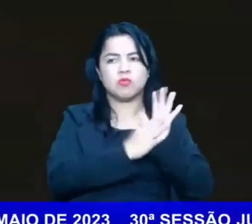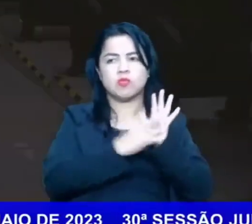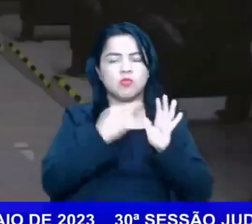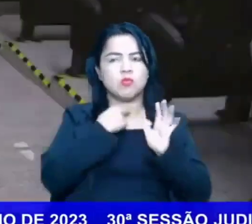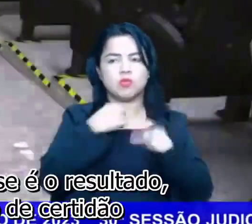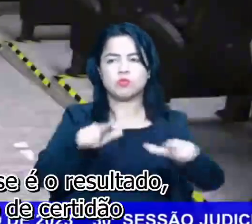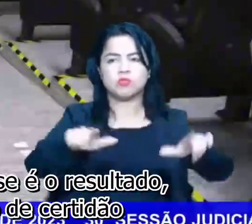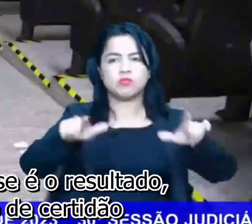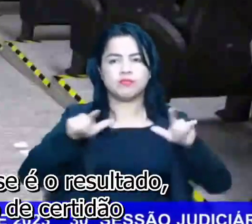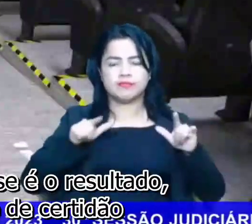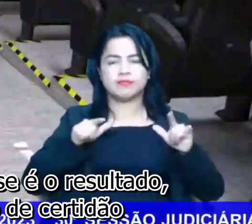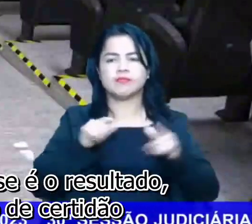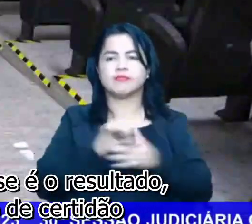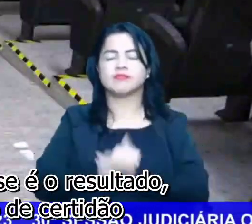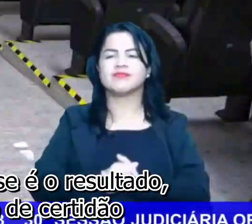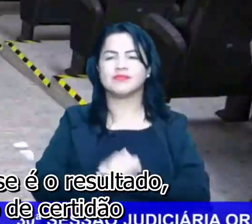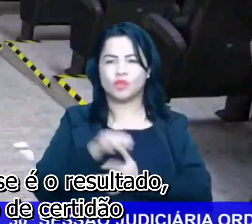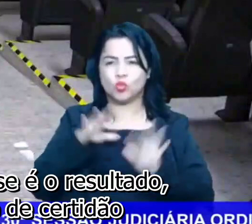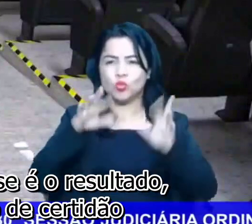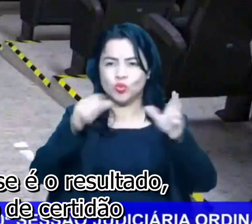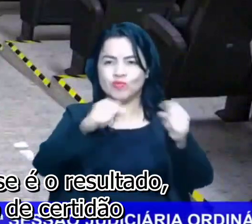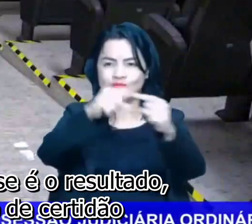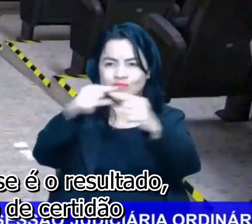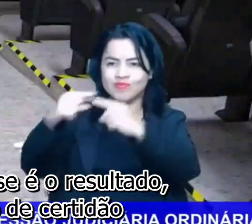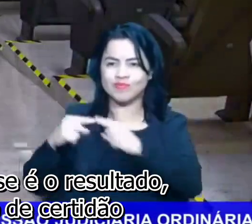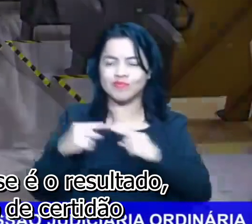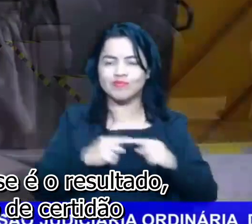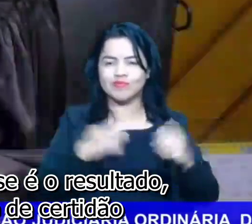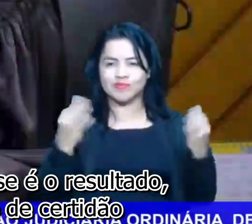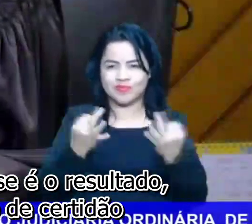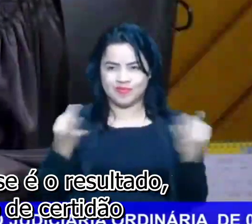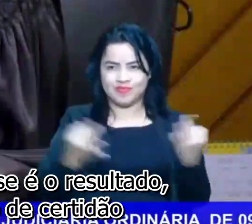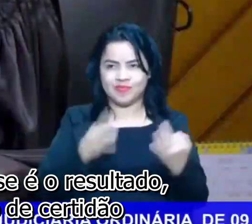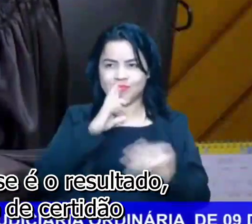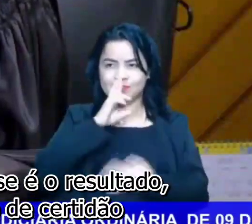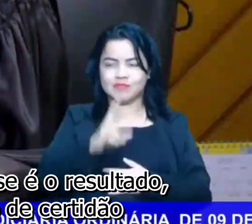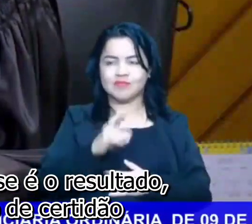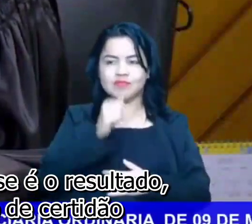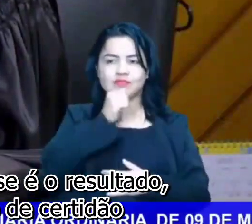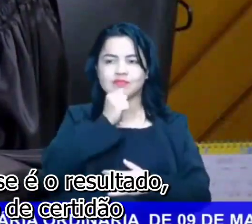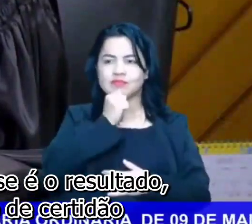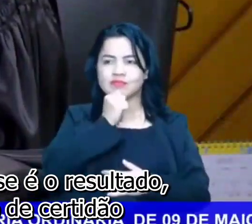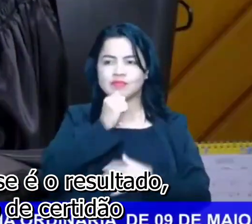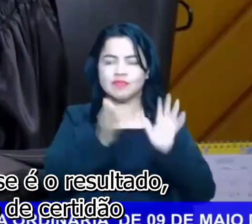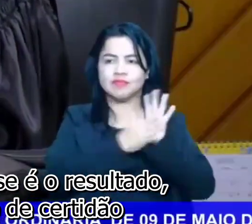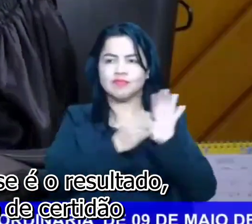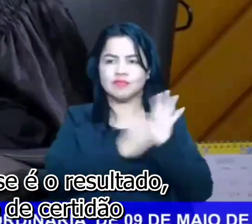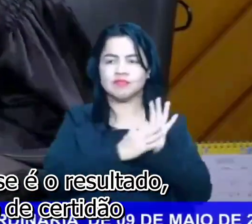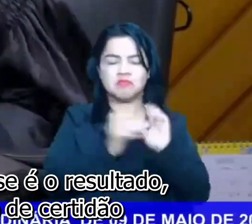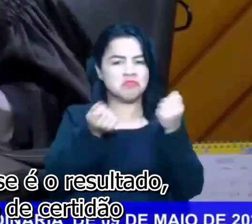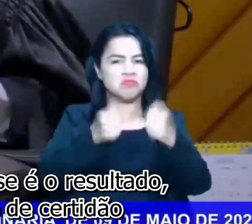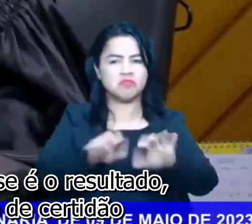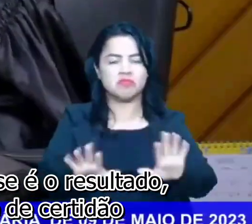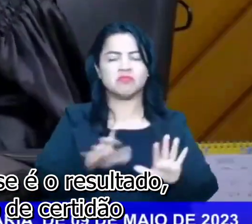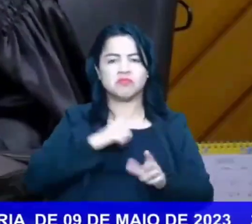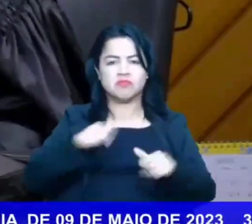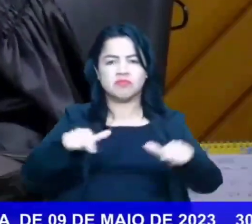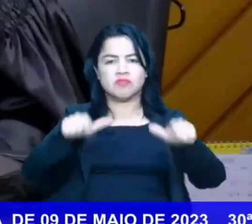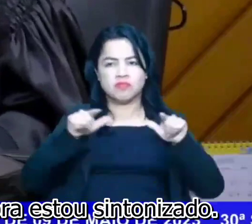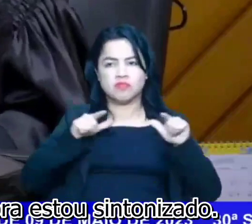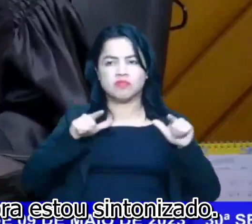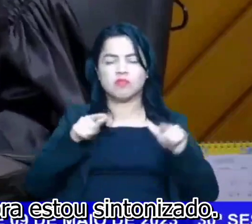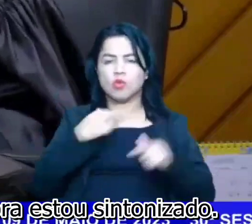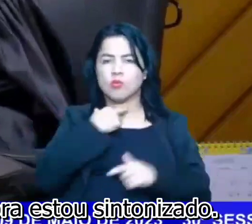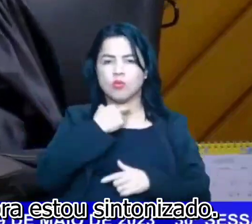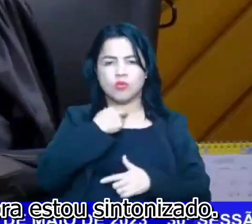certidão. Perfeito. Todo mundo de acordo agora? Imagem ampla do Ok, então esse é o plenário. resultado. Novamente, Contas não imagem prestadas, direcionada ao impossibilidade de desembargador João emissão de Alges. certidão Ao